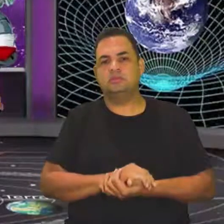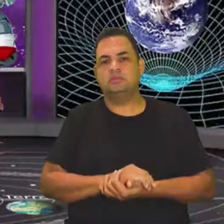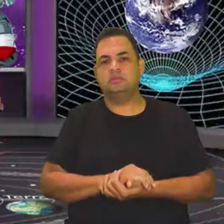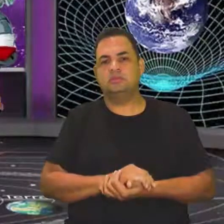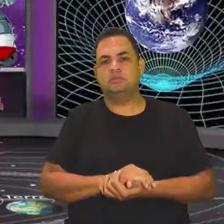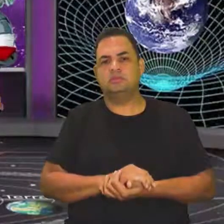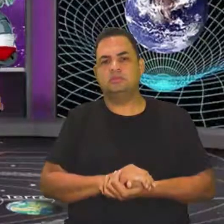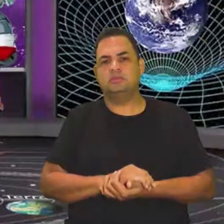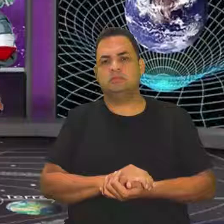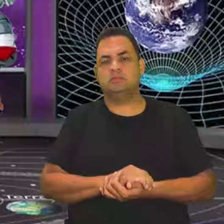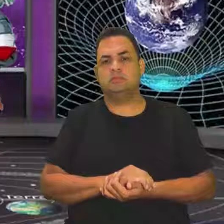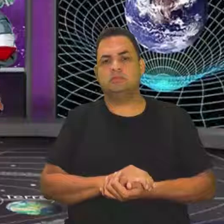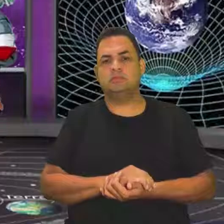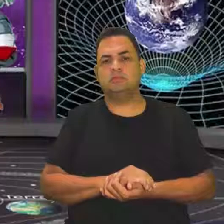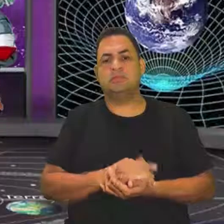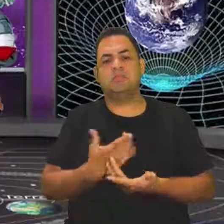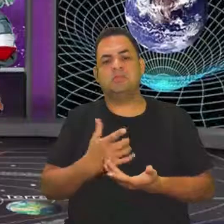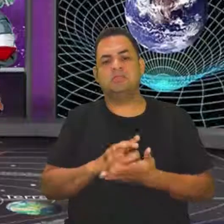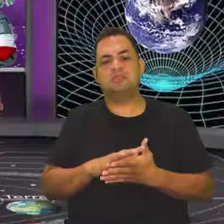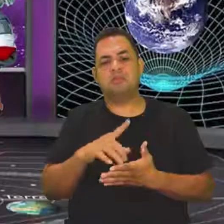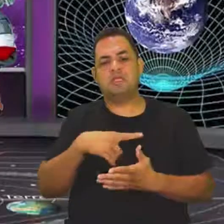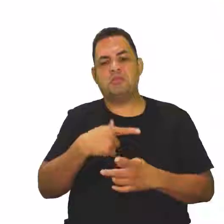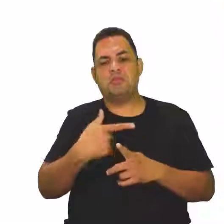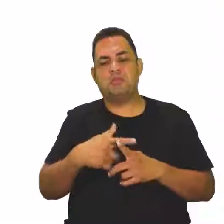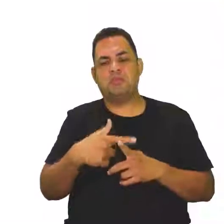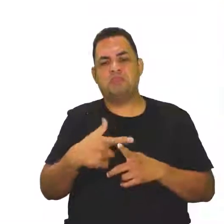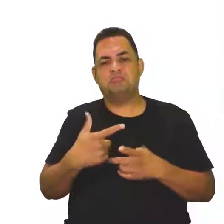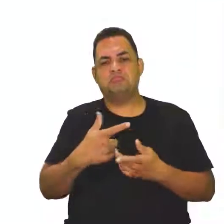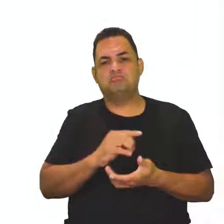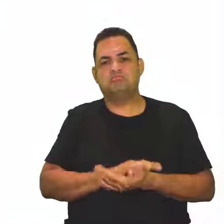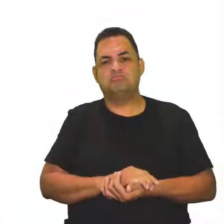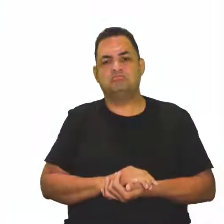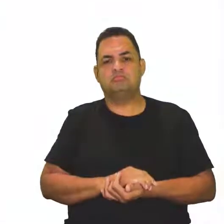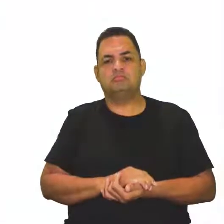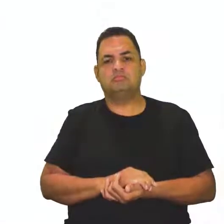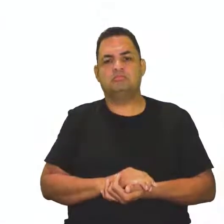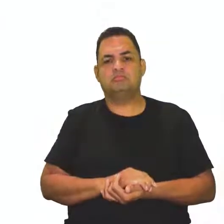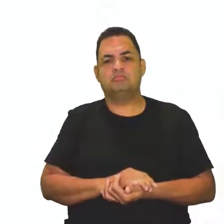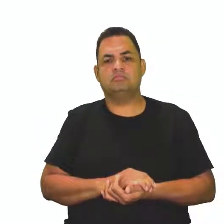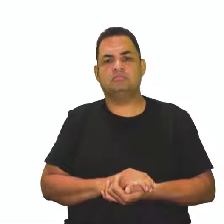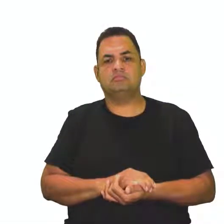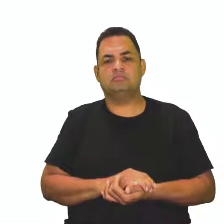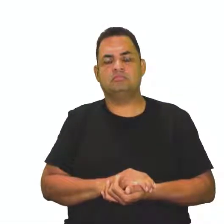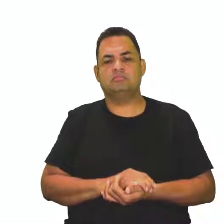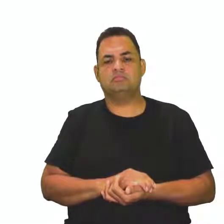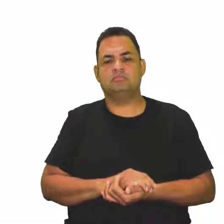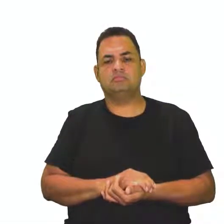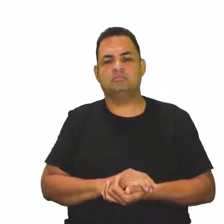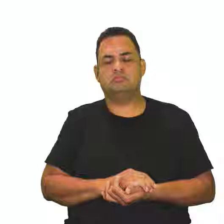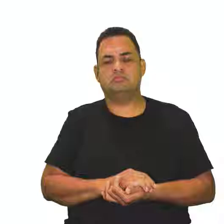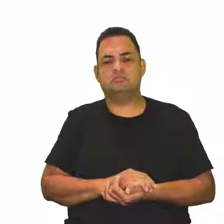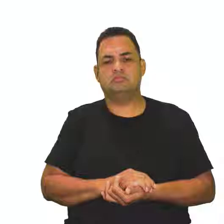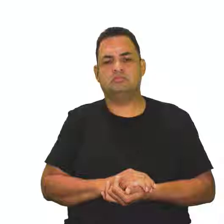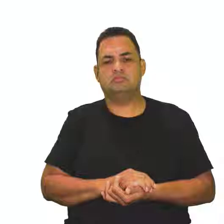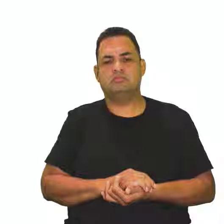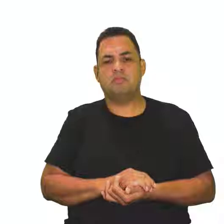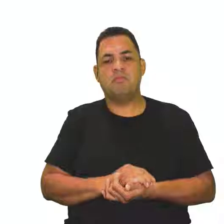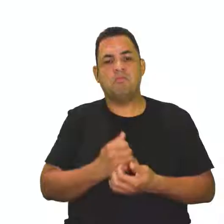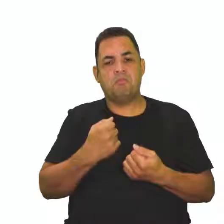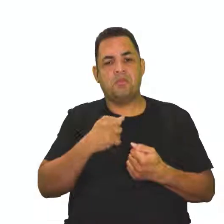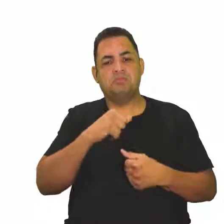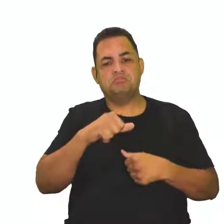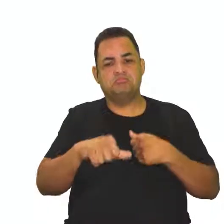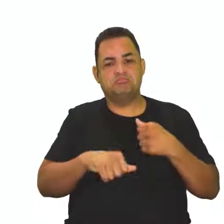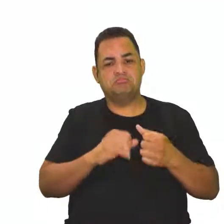na pecinha, acaba queimando ela. Vamos lá, continuando? Então, material isolante pode virar condutor?